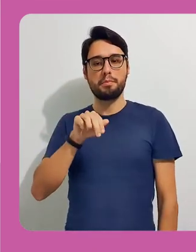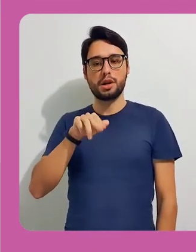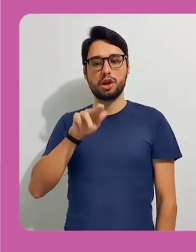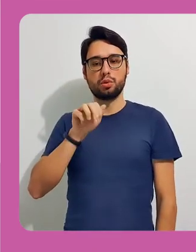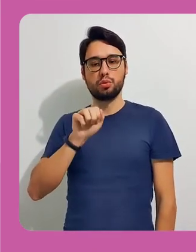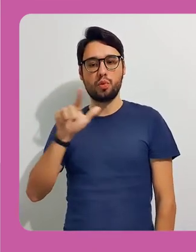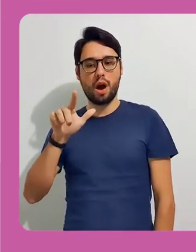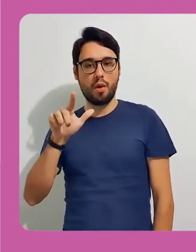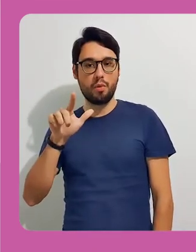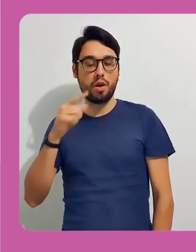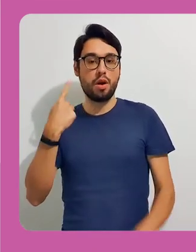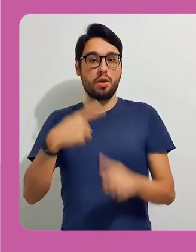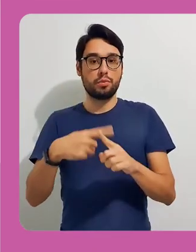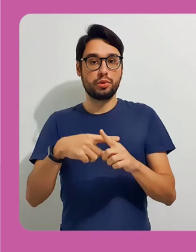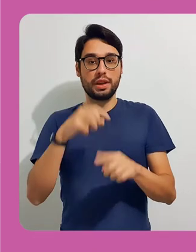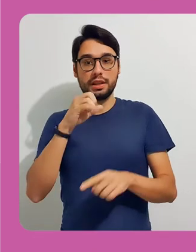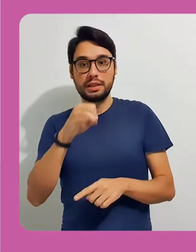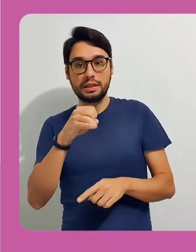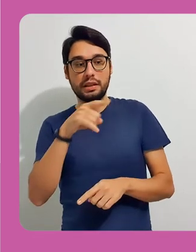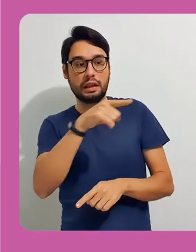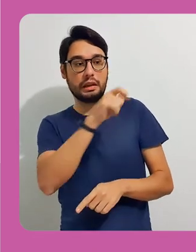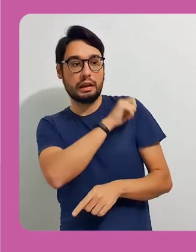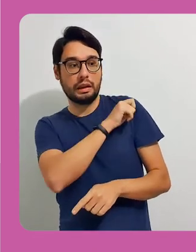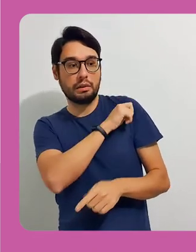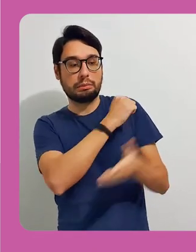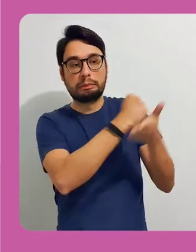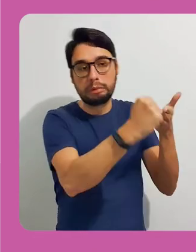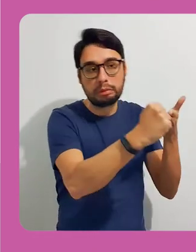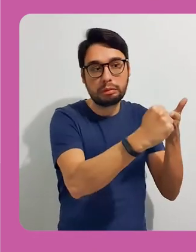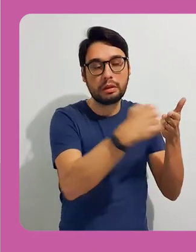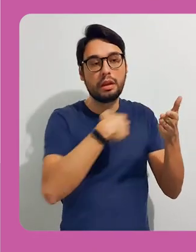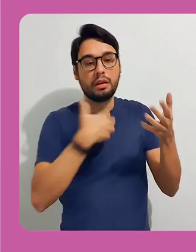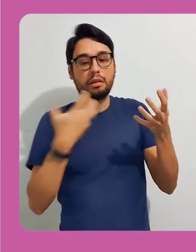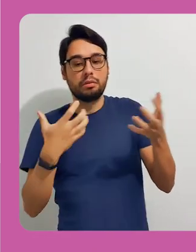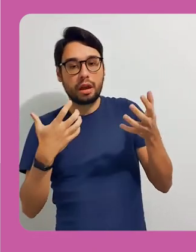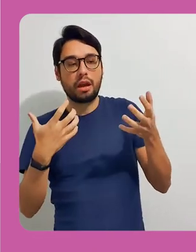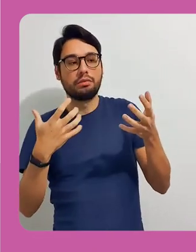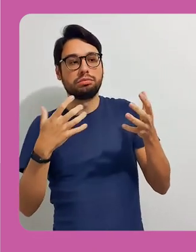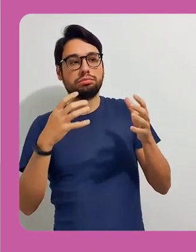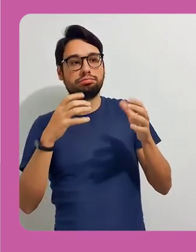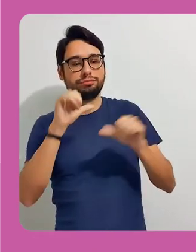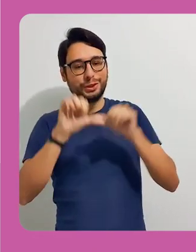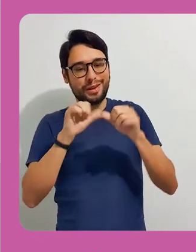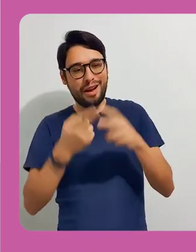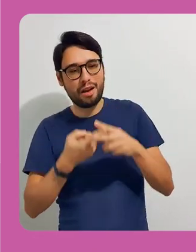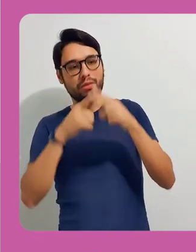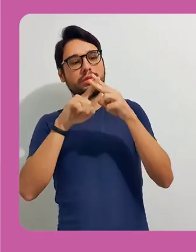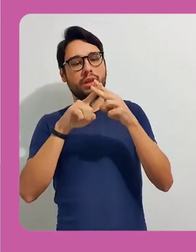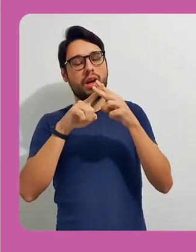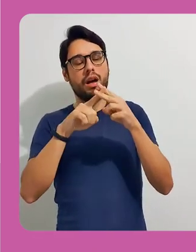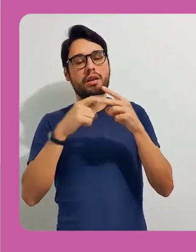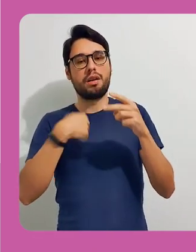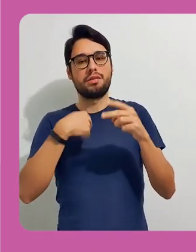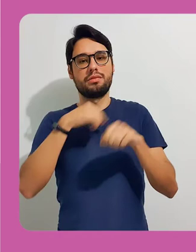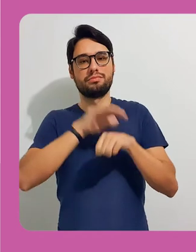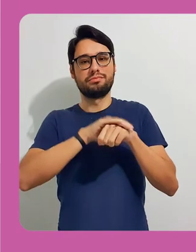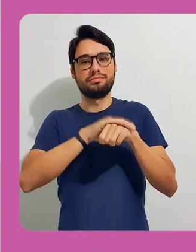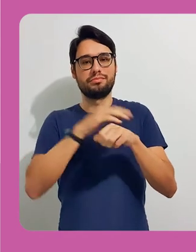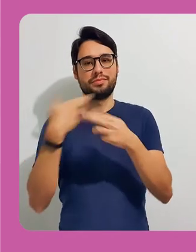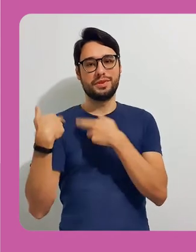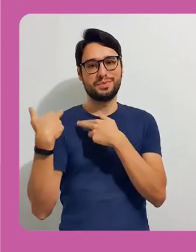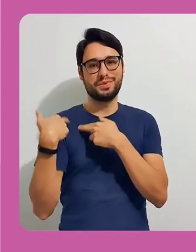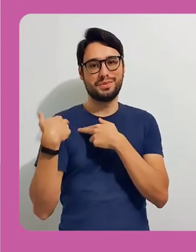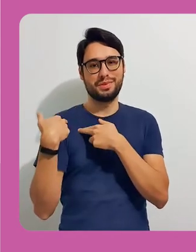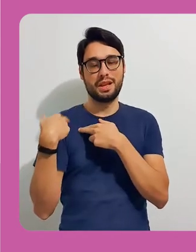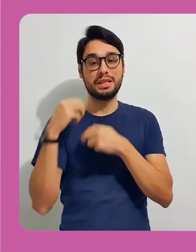não vai reabrir nunca nós pode abrir manualmente eu normalmente marca ou manualmente porque se eu precisar que o